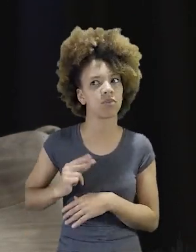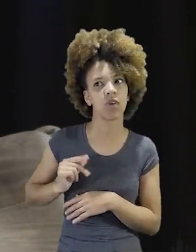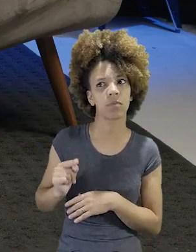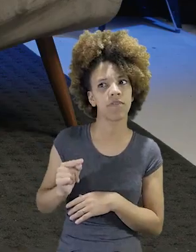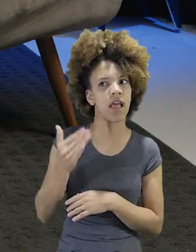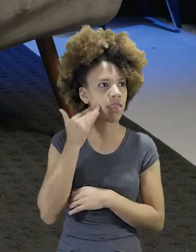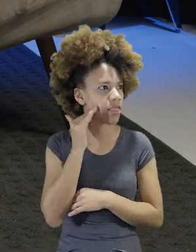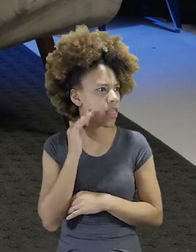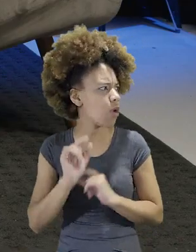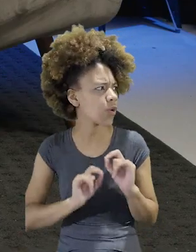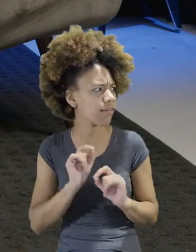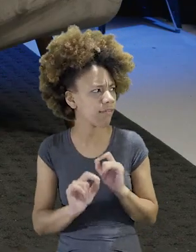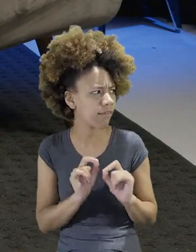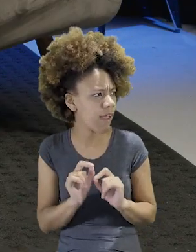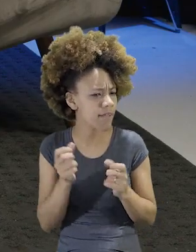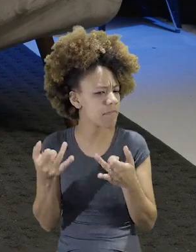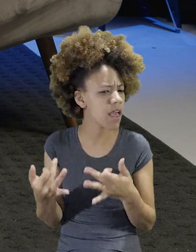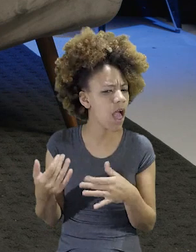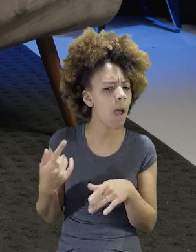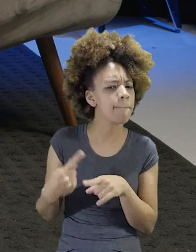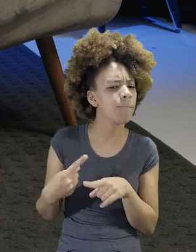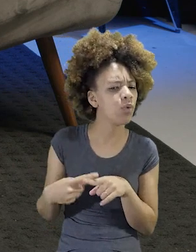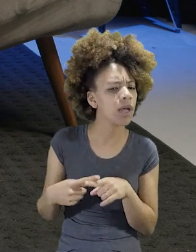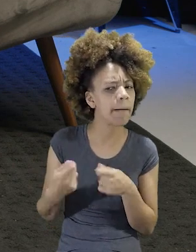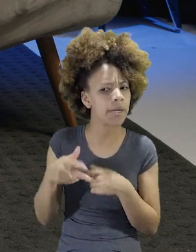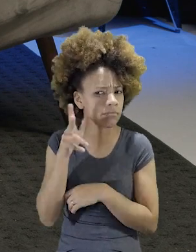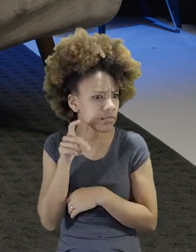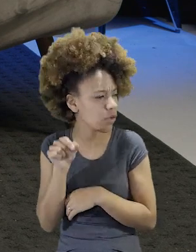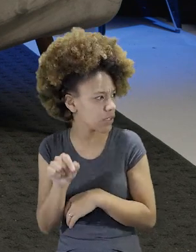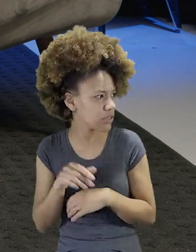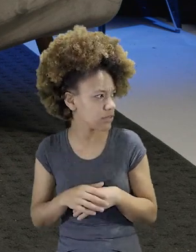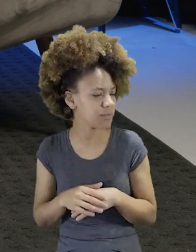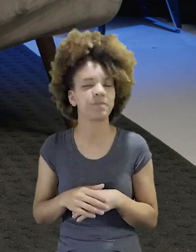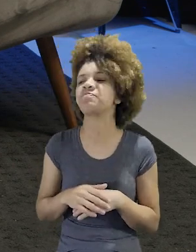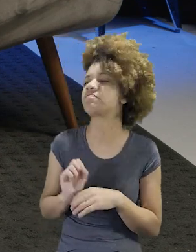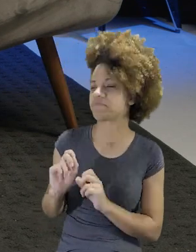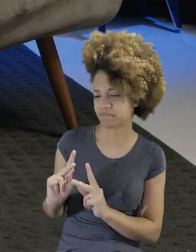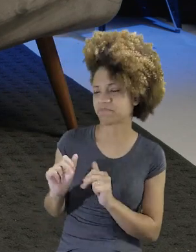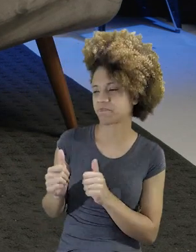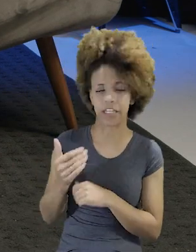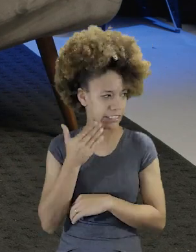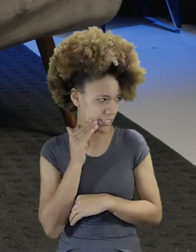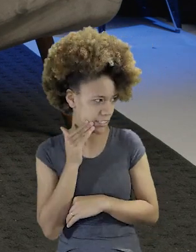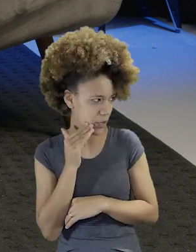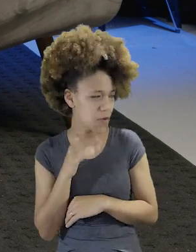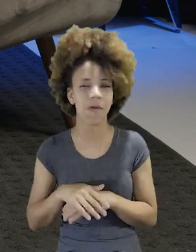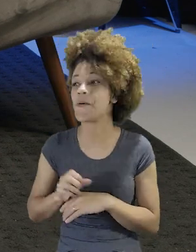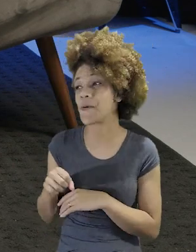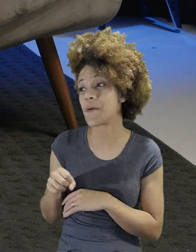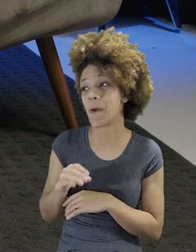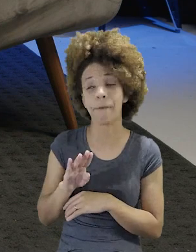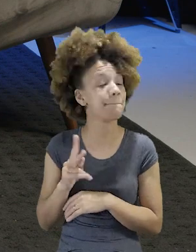um um cara para você entender o que que é e explicar por qual motivo eu tenho que ouvir esses caras Demorou Beleza